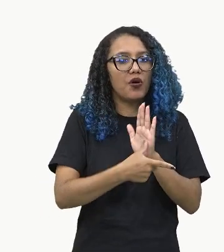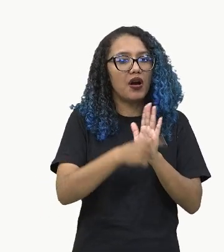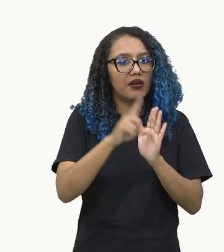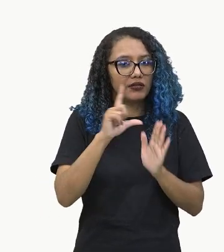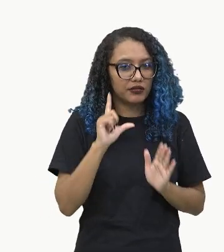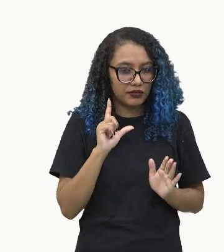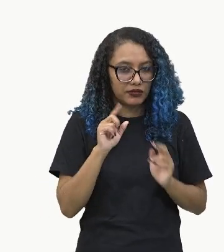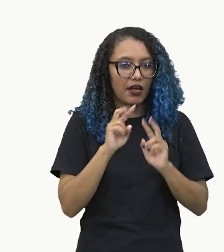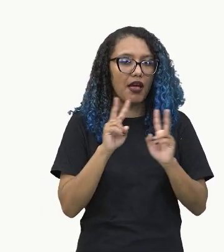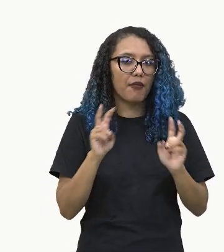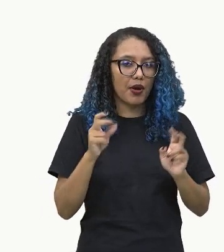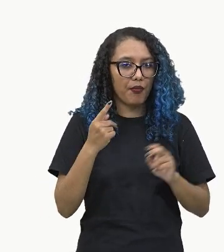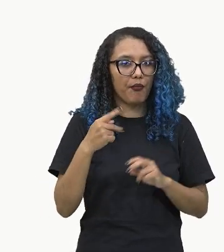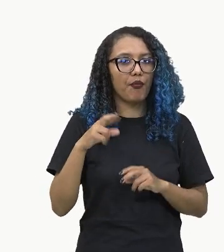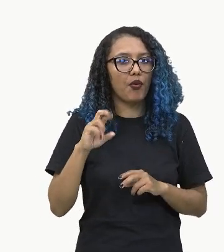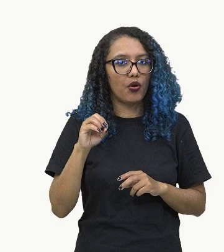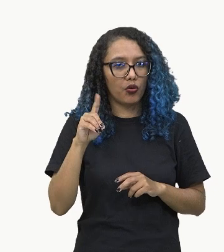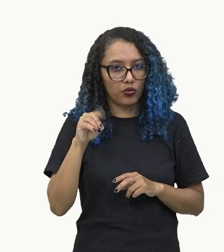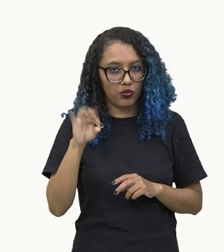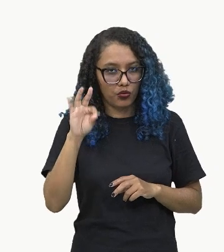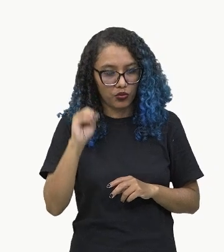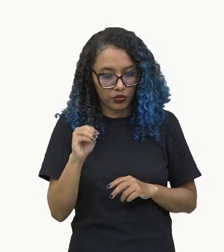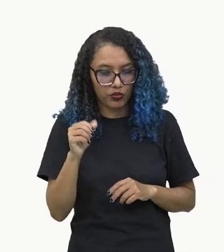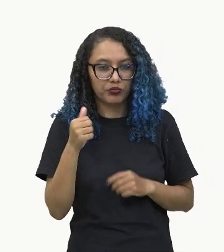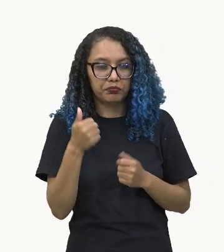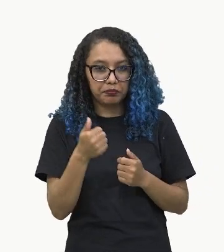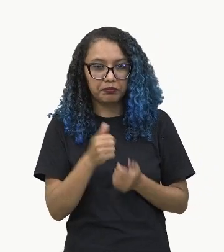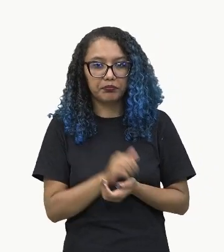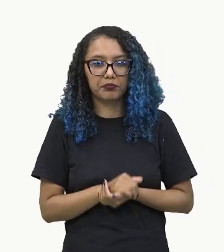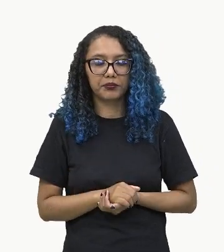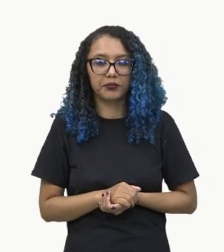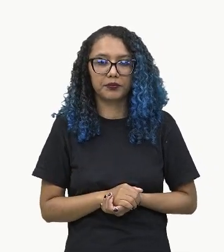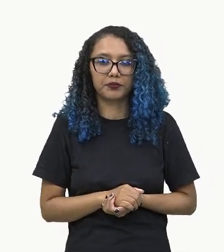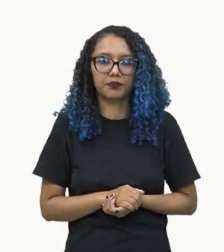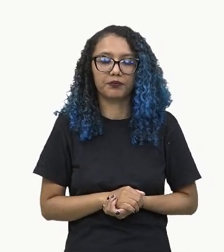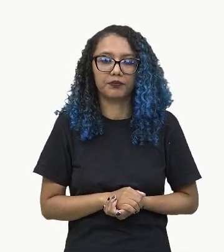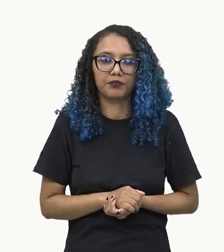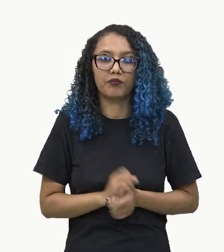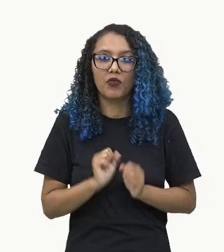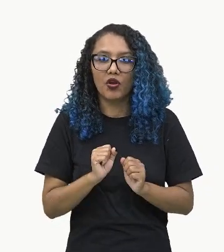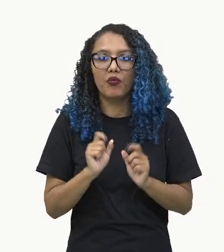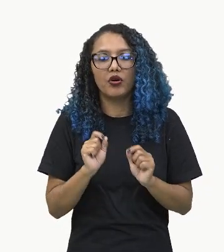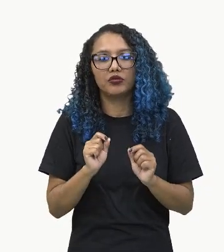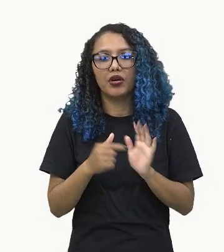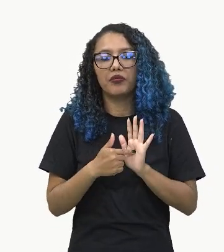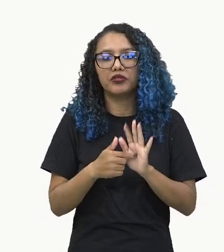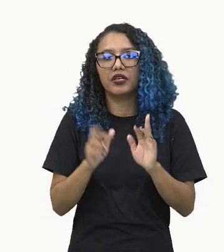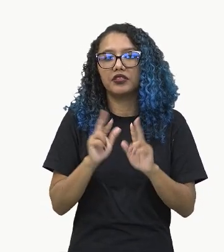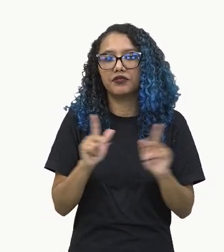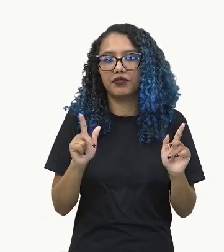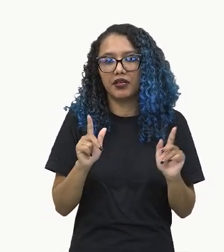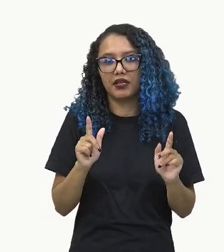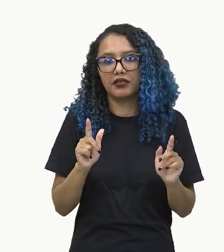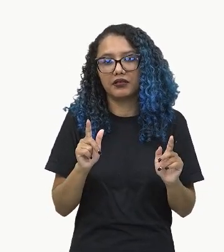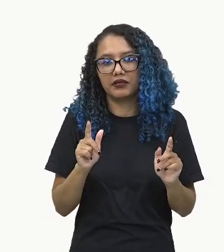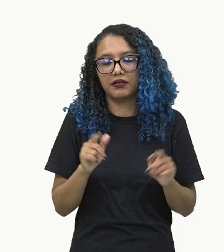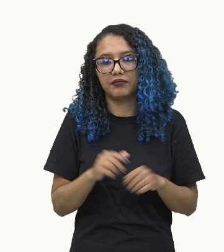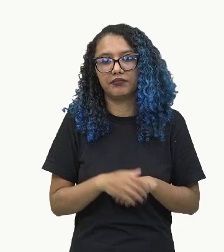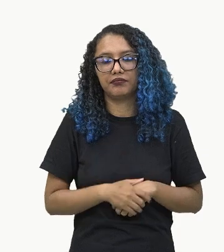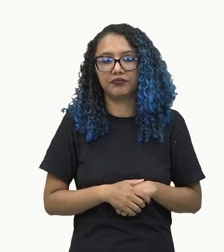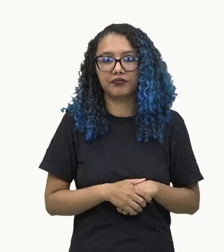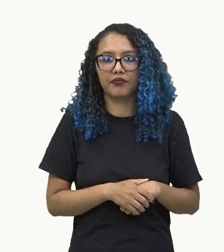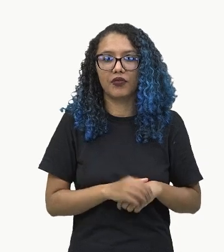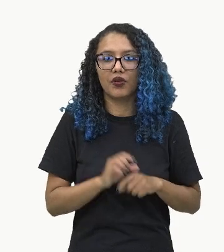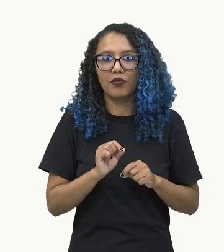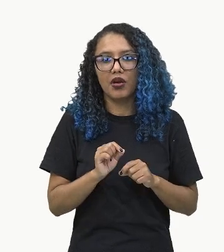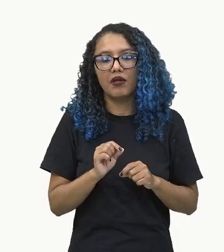ó. Que eu posso fazer, né, a diferença de dois quadrados pelo produto da soma